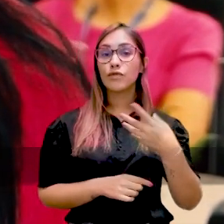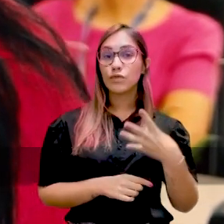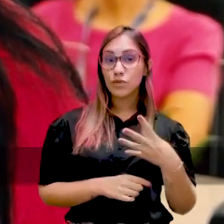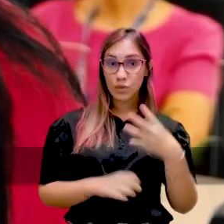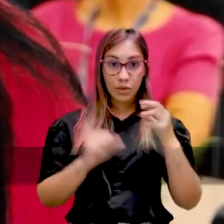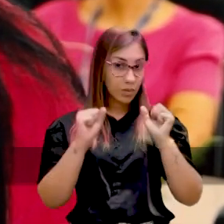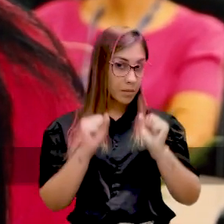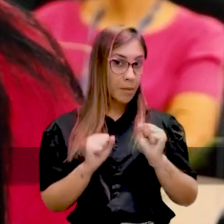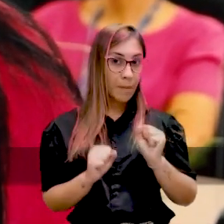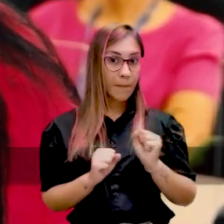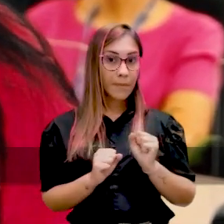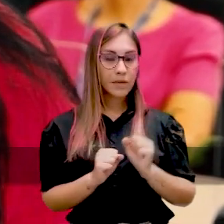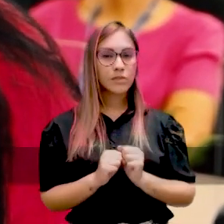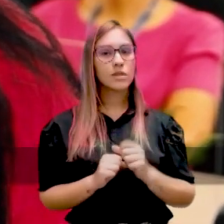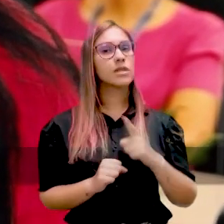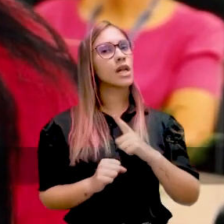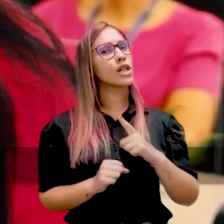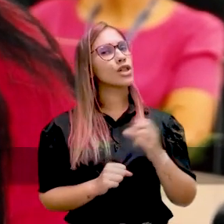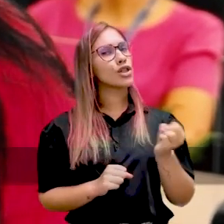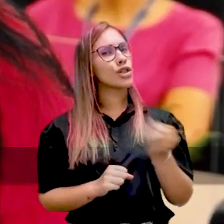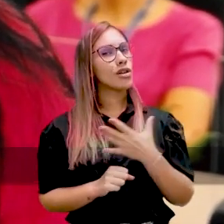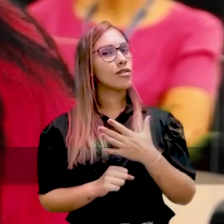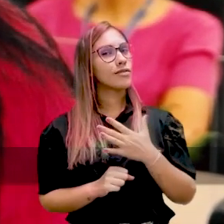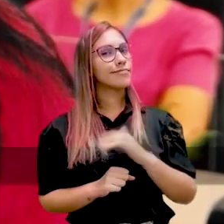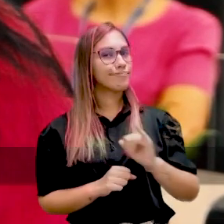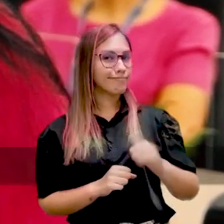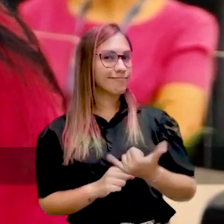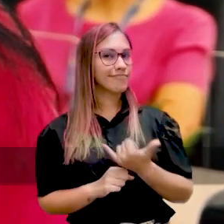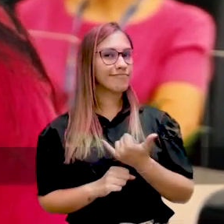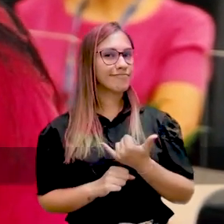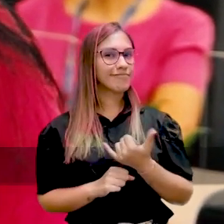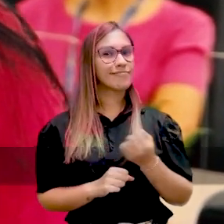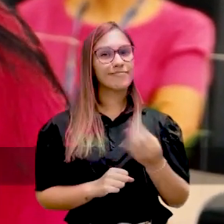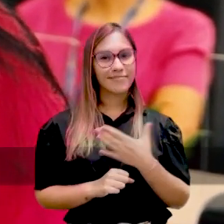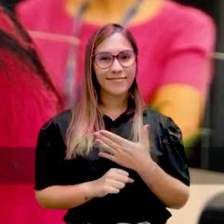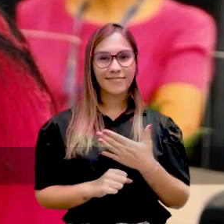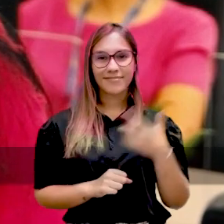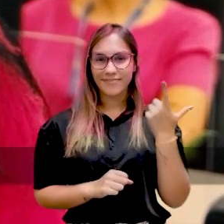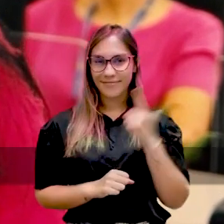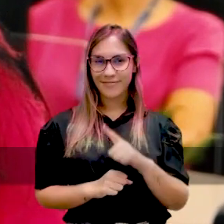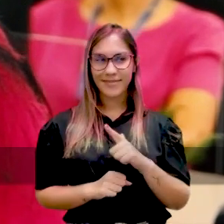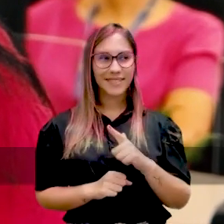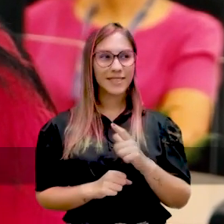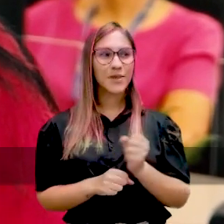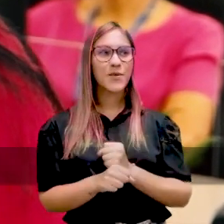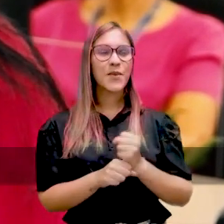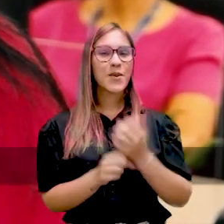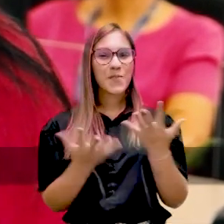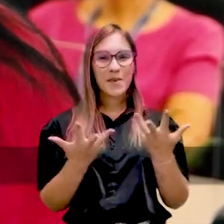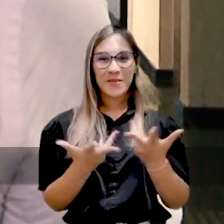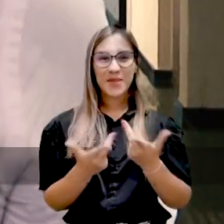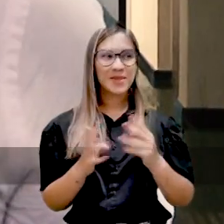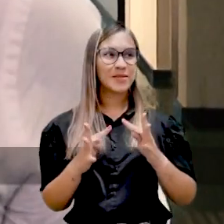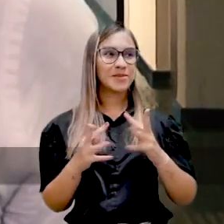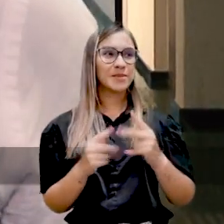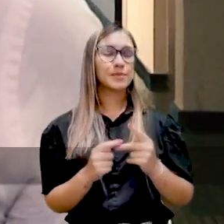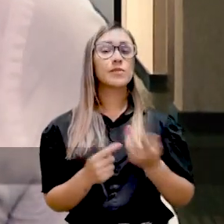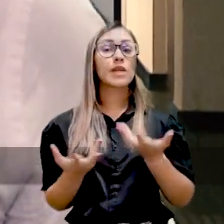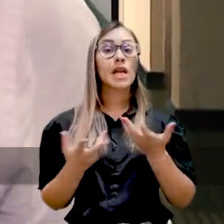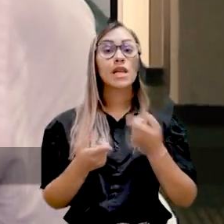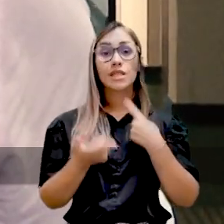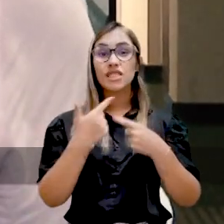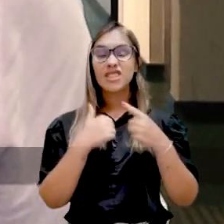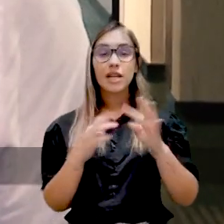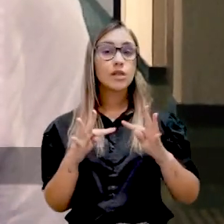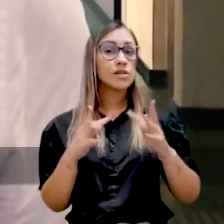possa ter novas oportunidades e novas realizações, que seja um ano maravilhoso para todos. Eu quero desejar a